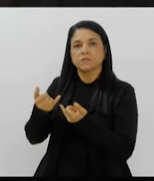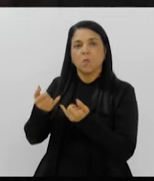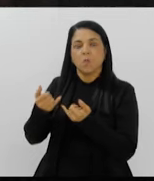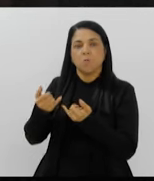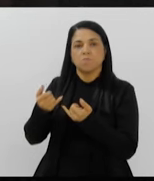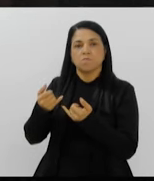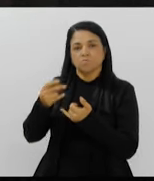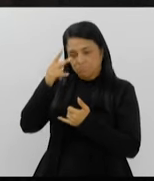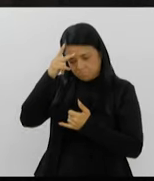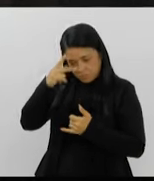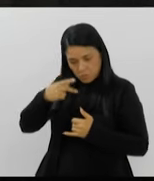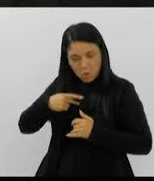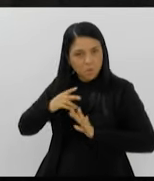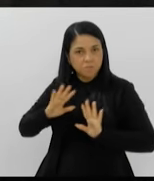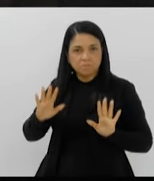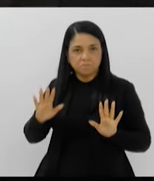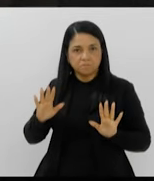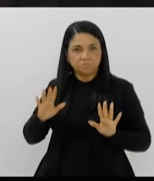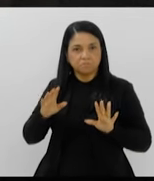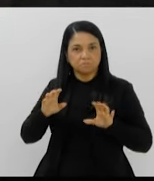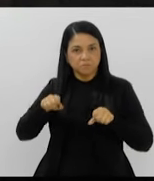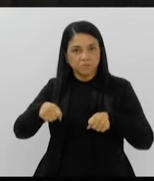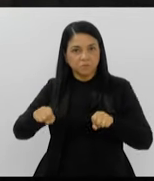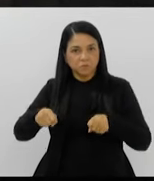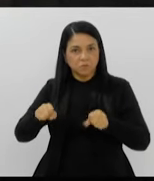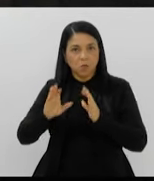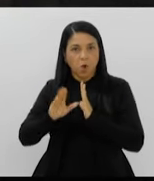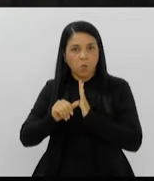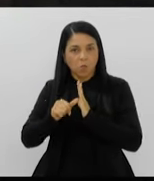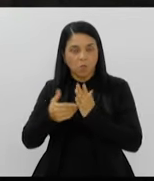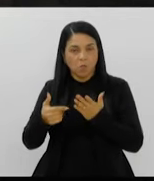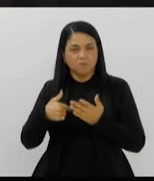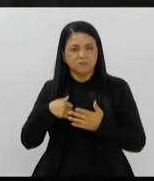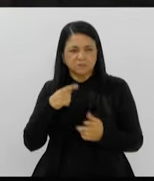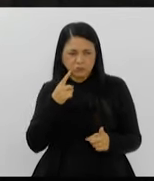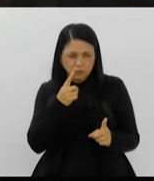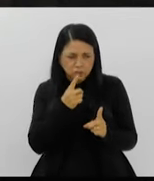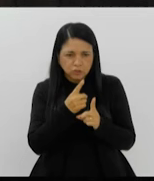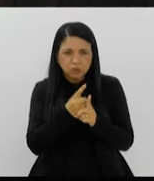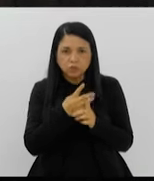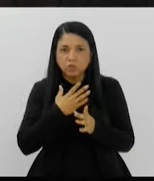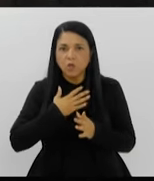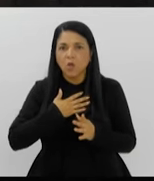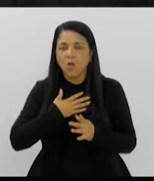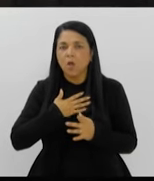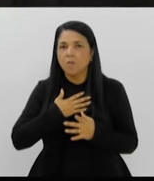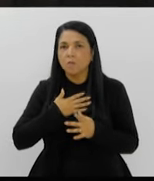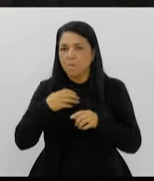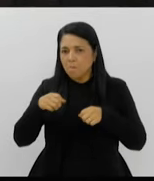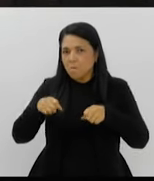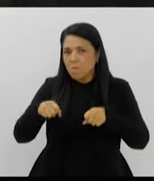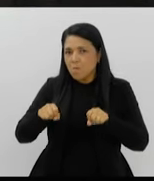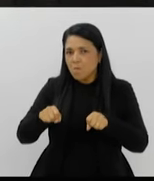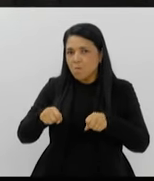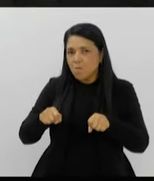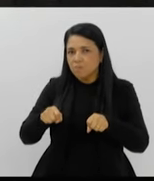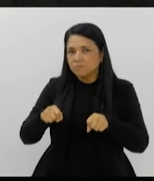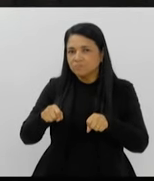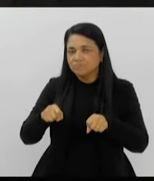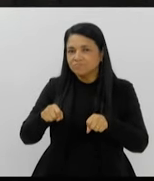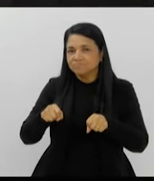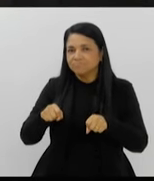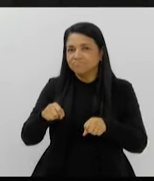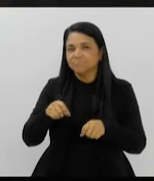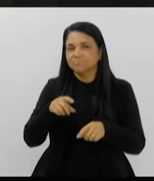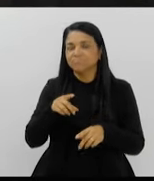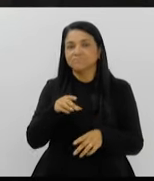aí, você descobre que a sua moto, presidente, foi achada pela